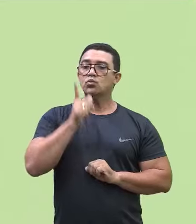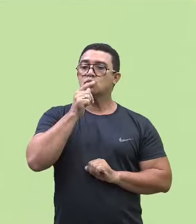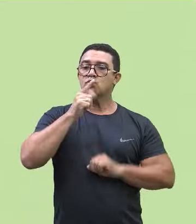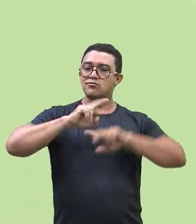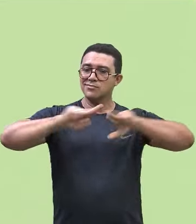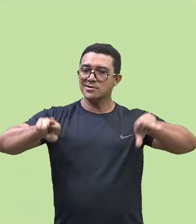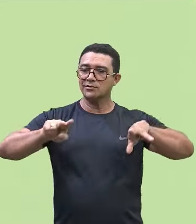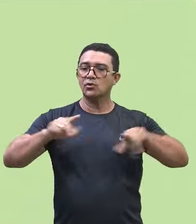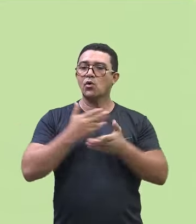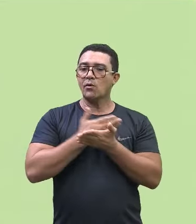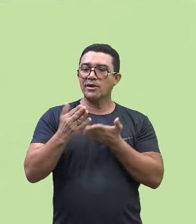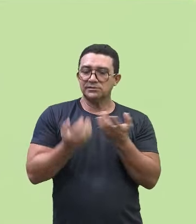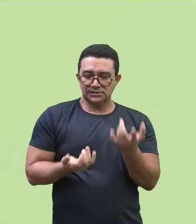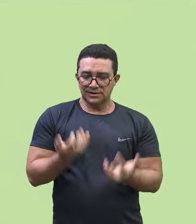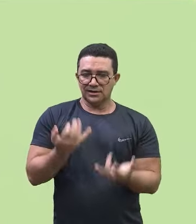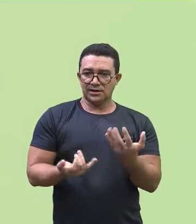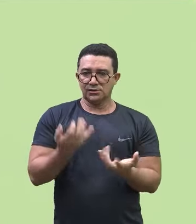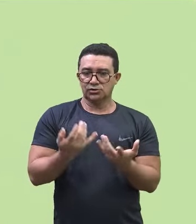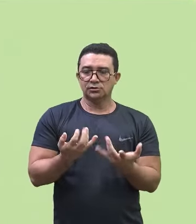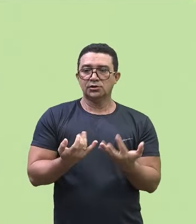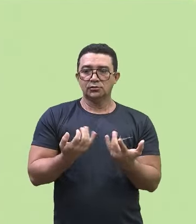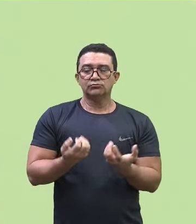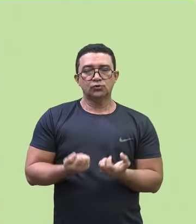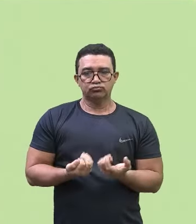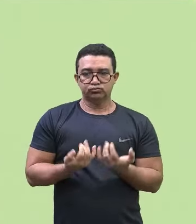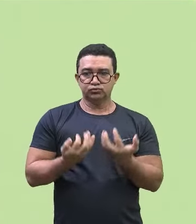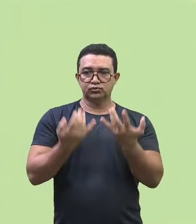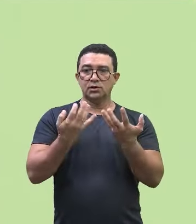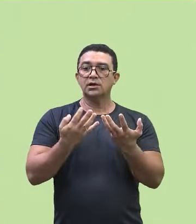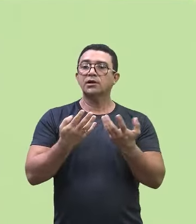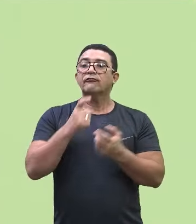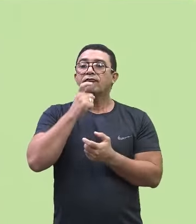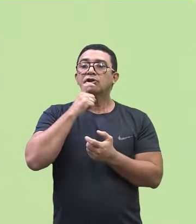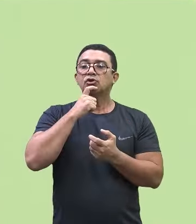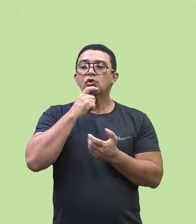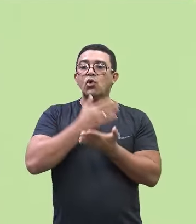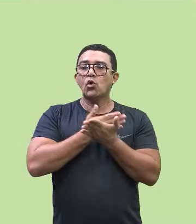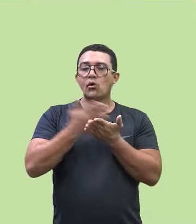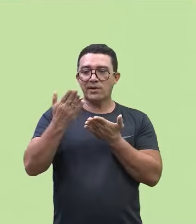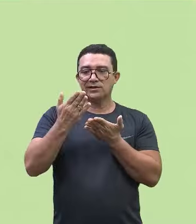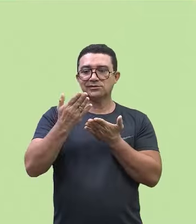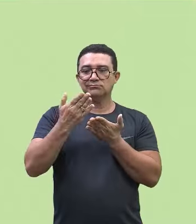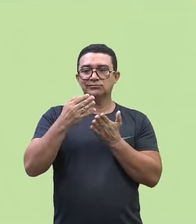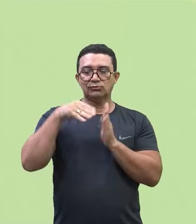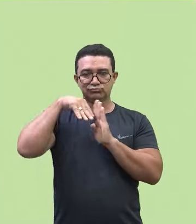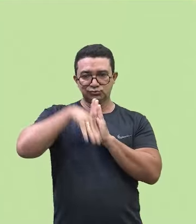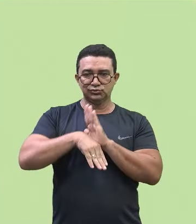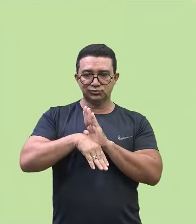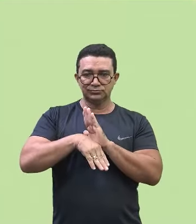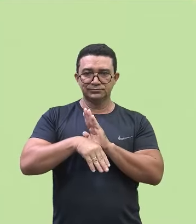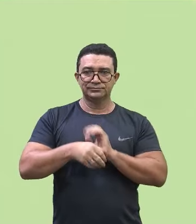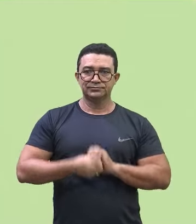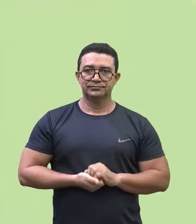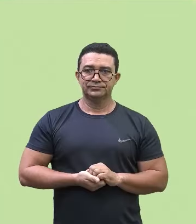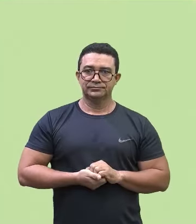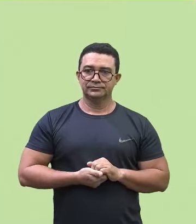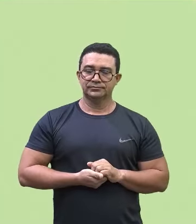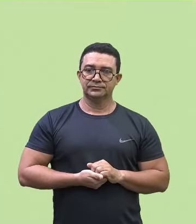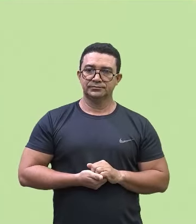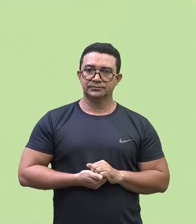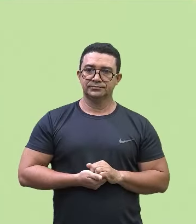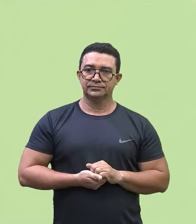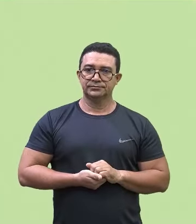vai subir e o frio vai descer. Lembra que é fluidos que a gente acabou de falar? Então ocorre no